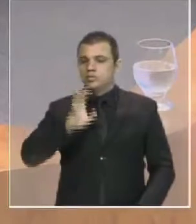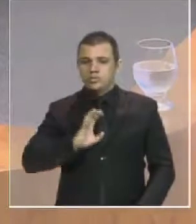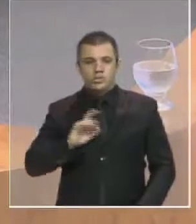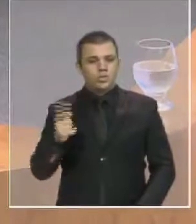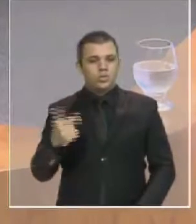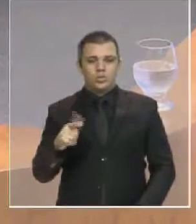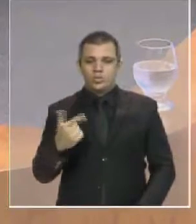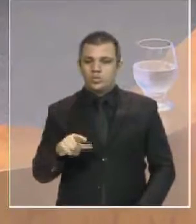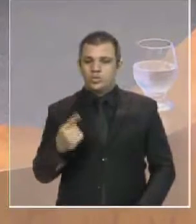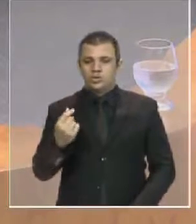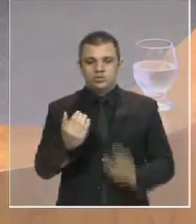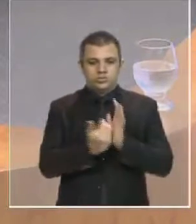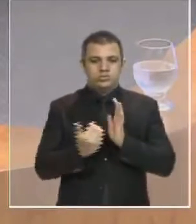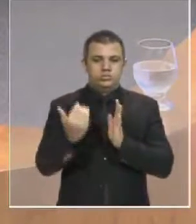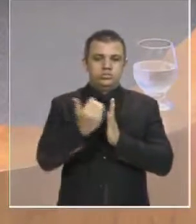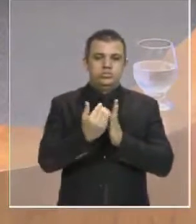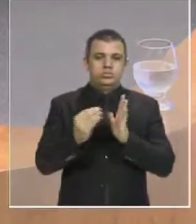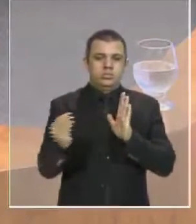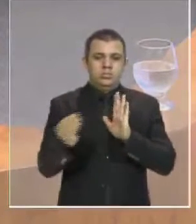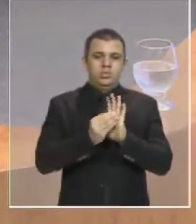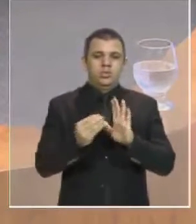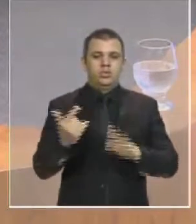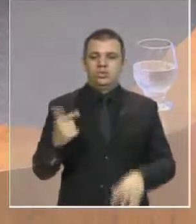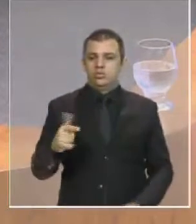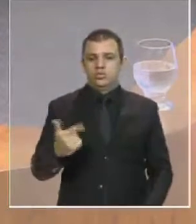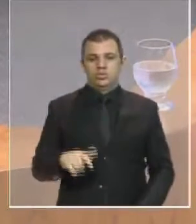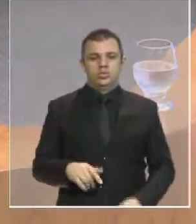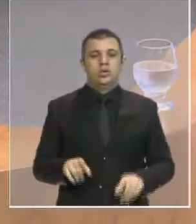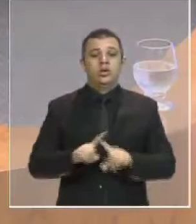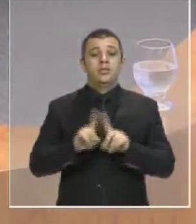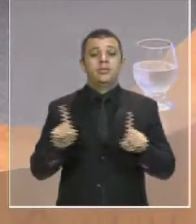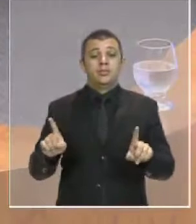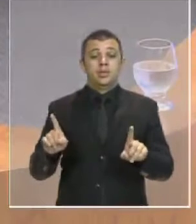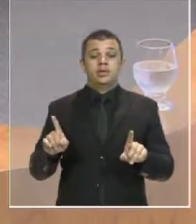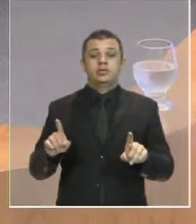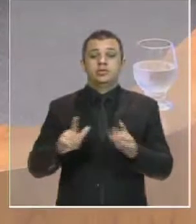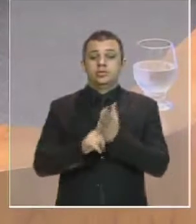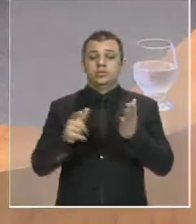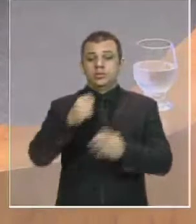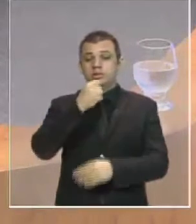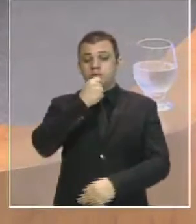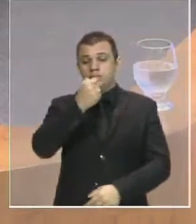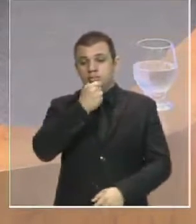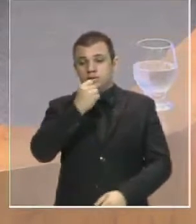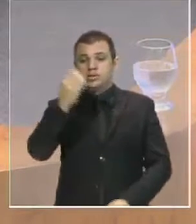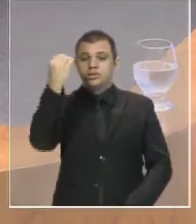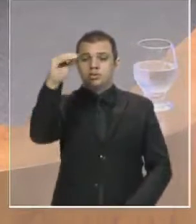Mas que para a imprensa, para os blogs, foi colocada de uma outra